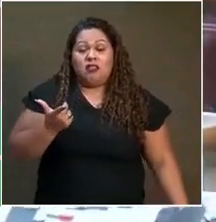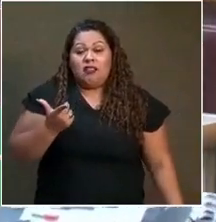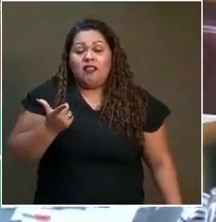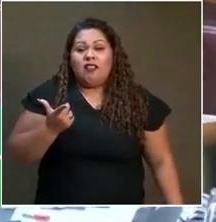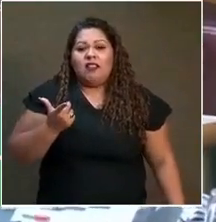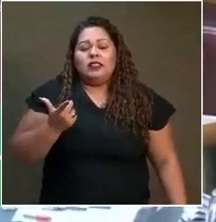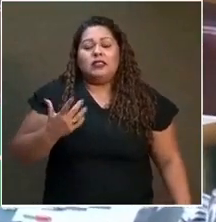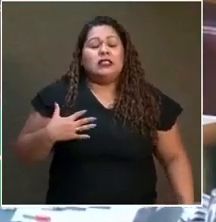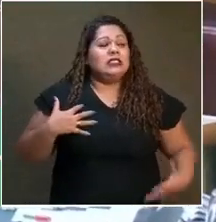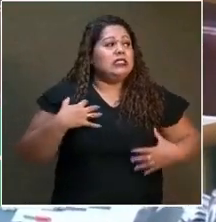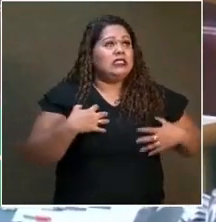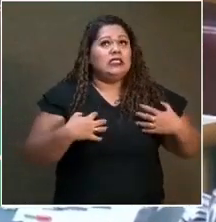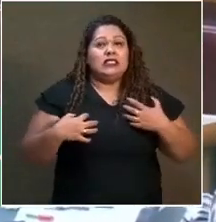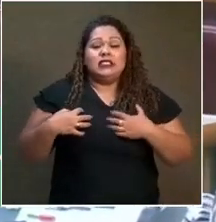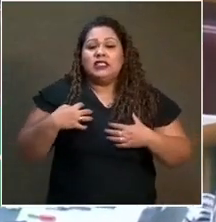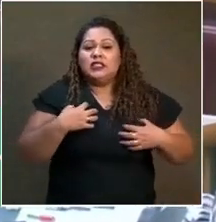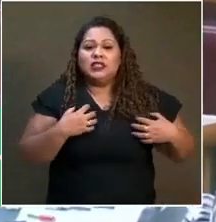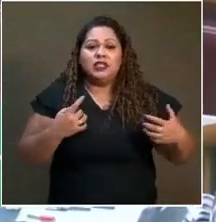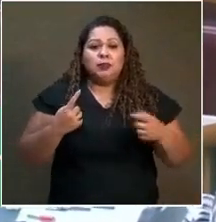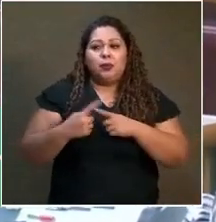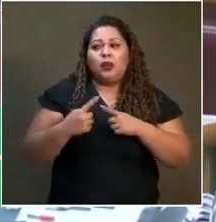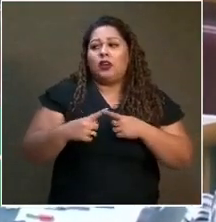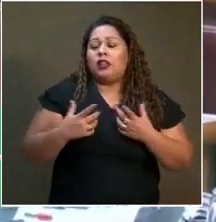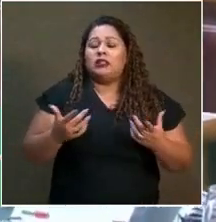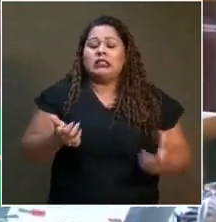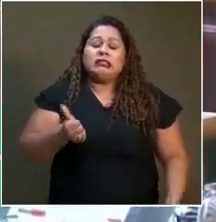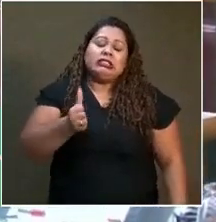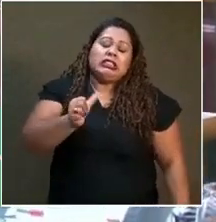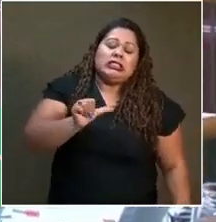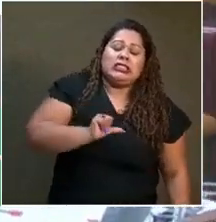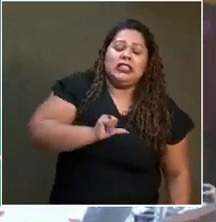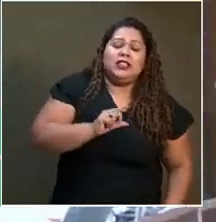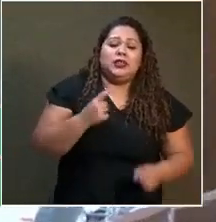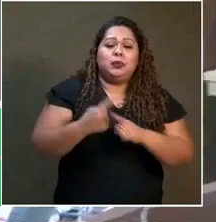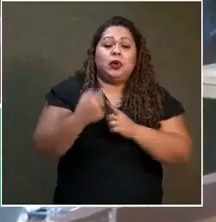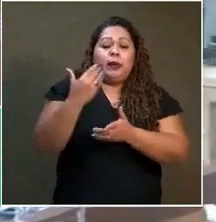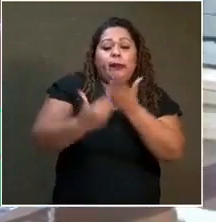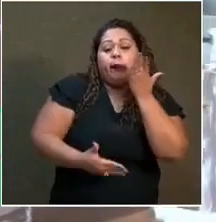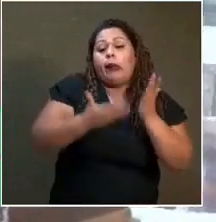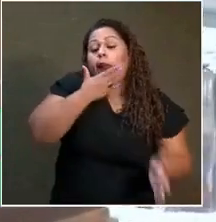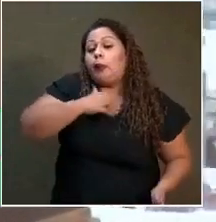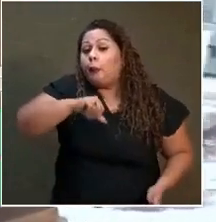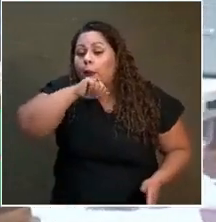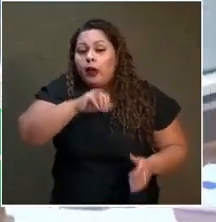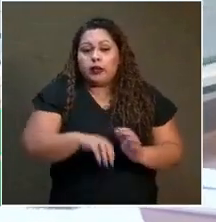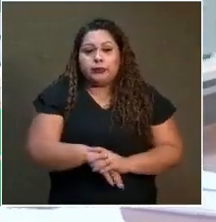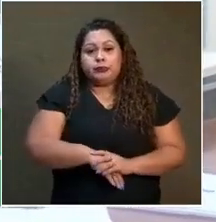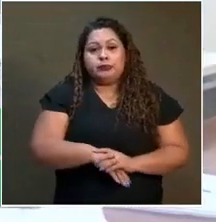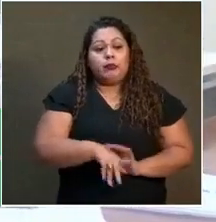ele ficou abalado com a perda do pai. Depoimento da Kelly, em juízo,